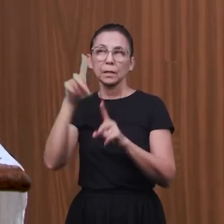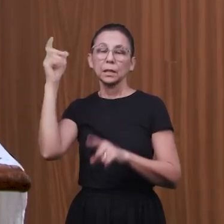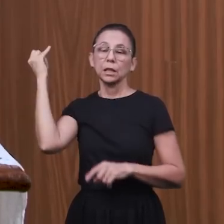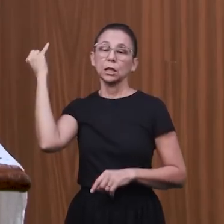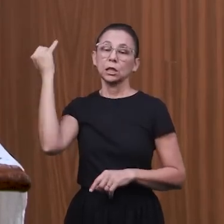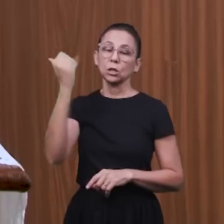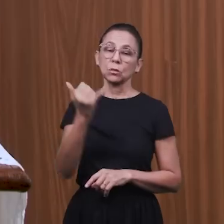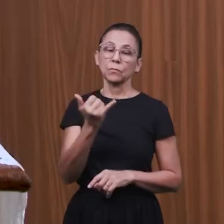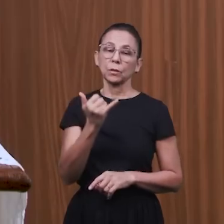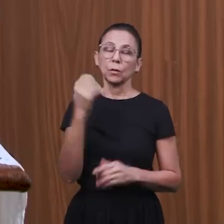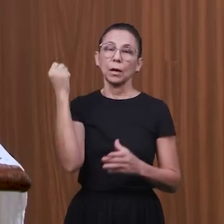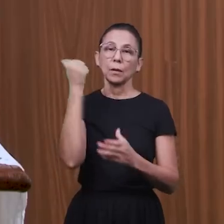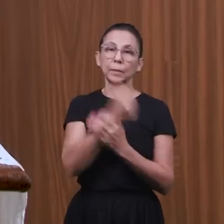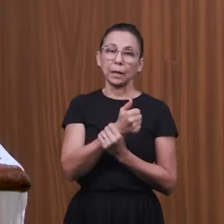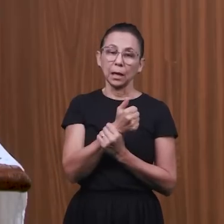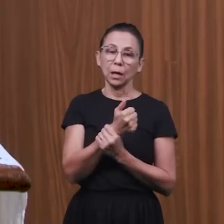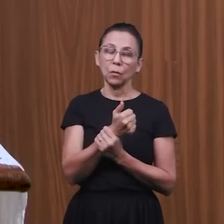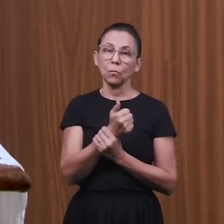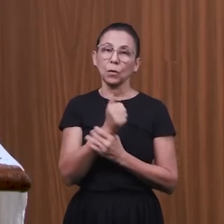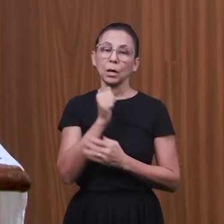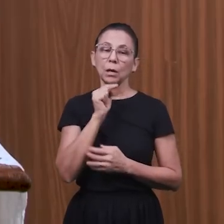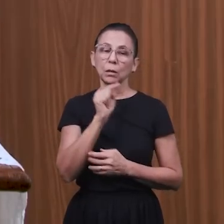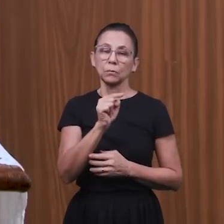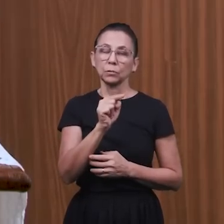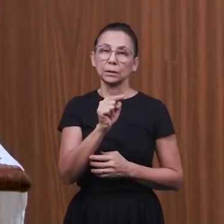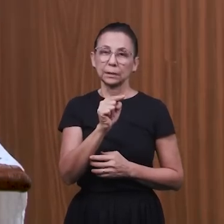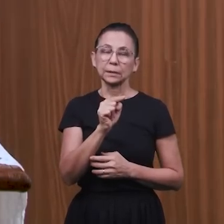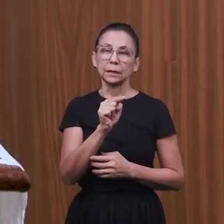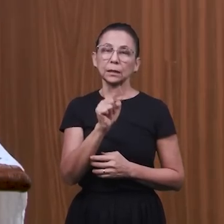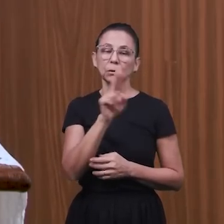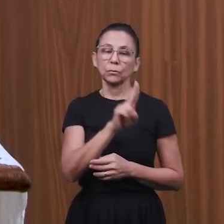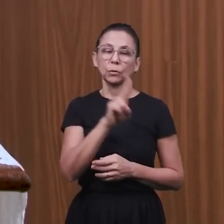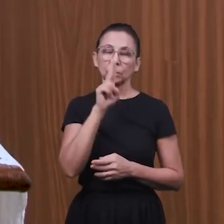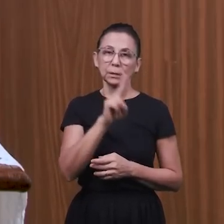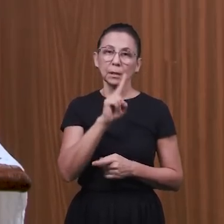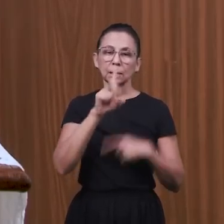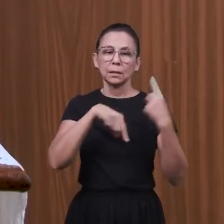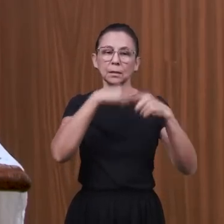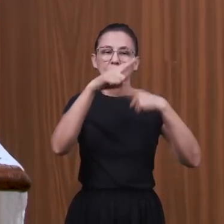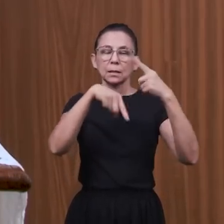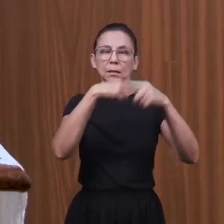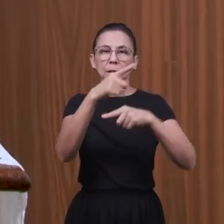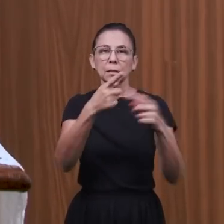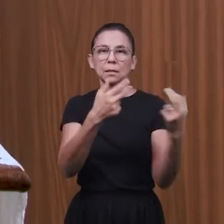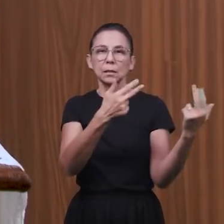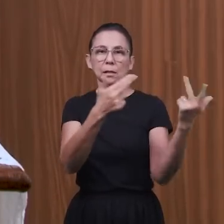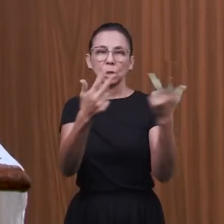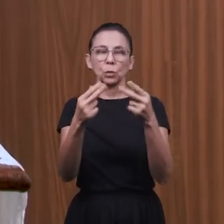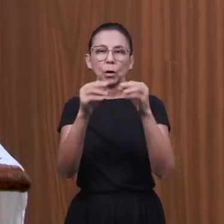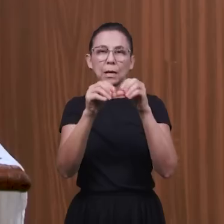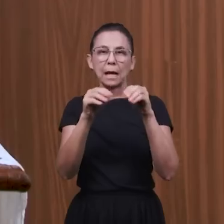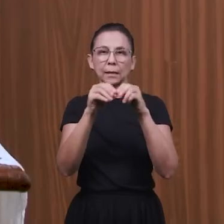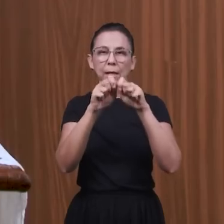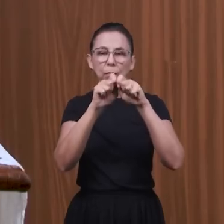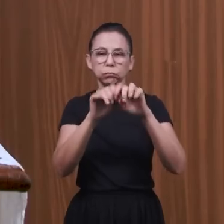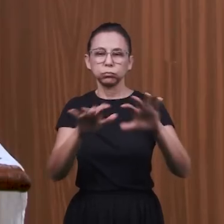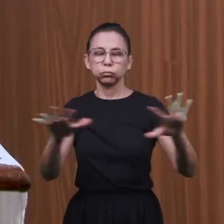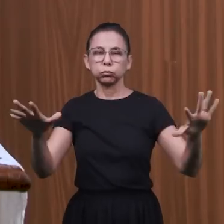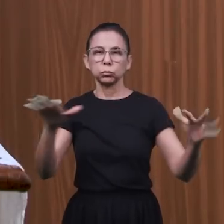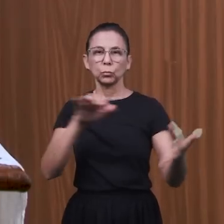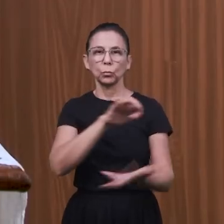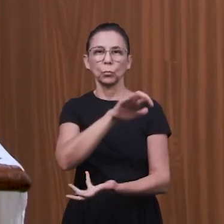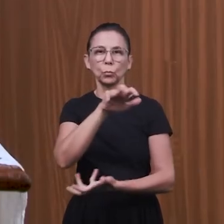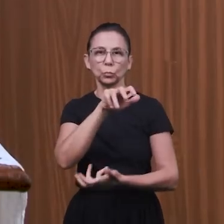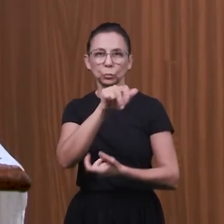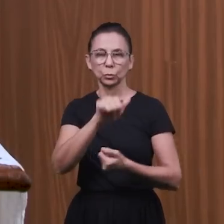Isaac. Quando o menino já estava crescido, o Senhor um dia chama Abraão e diz assim: Abraão, você vai sacrificar o